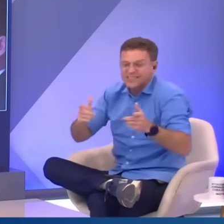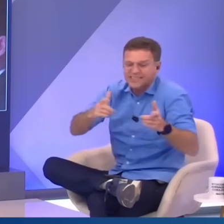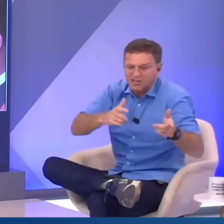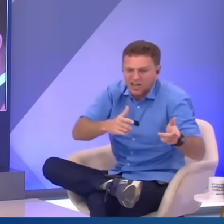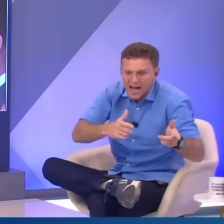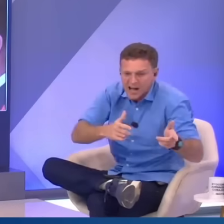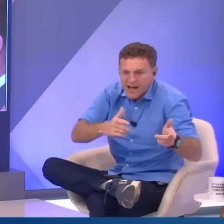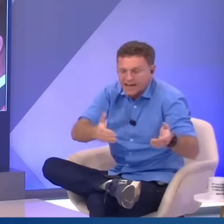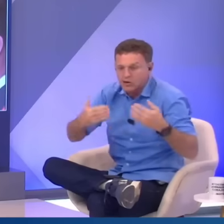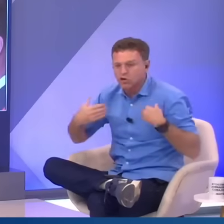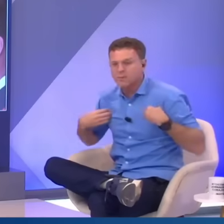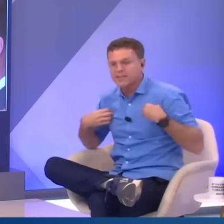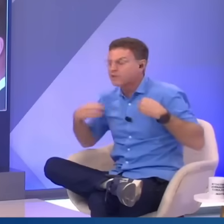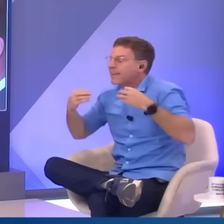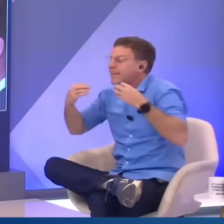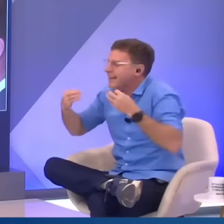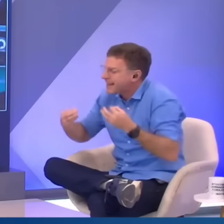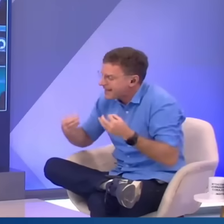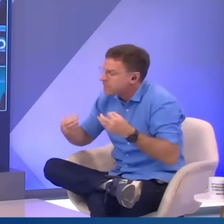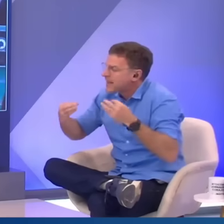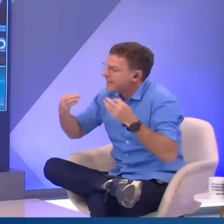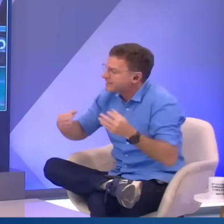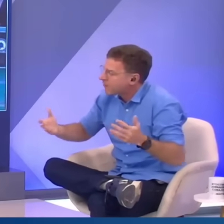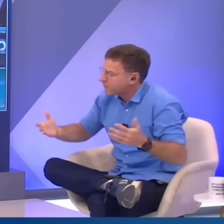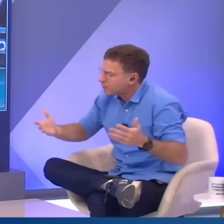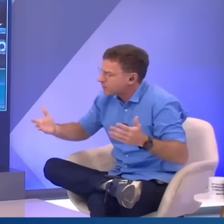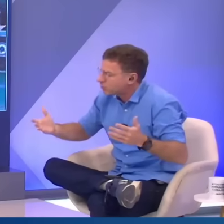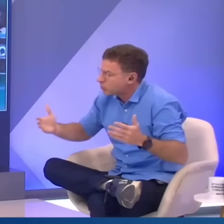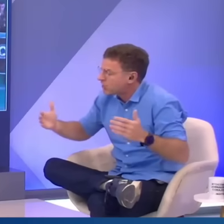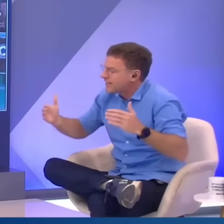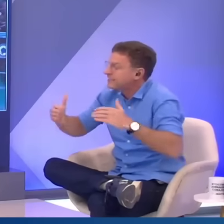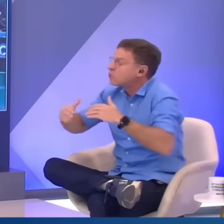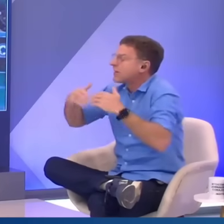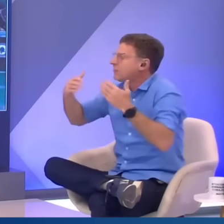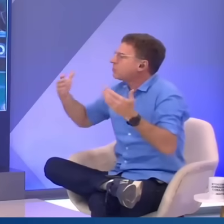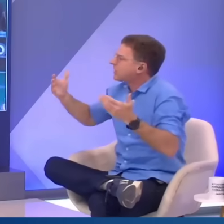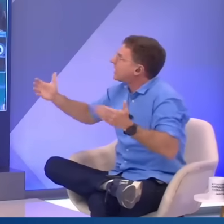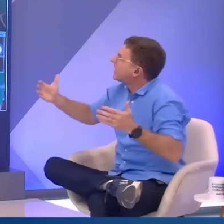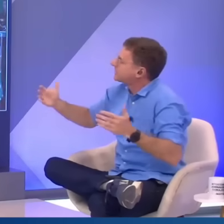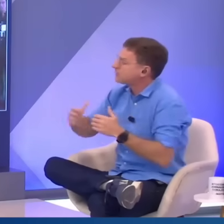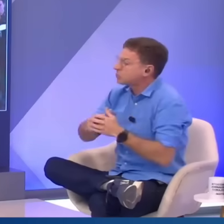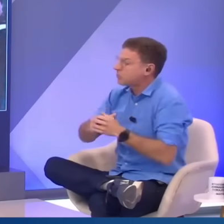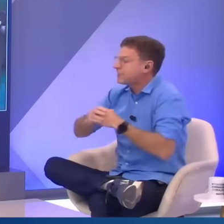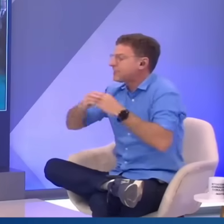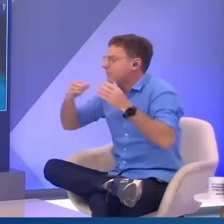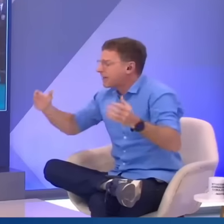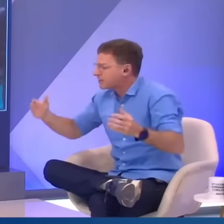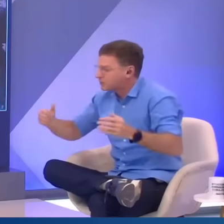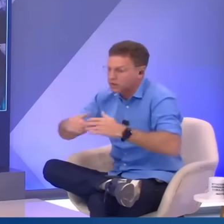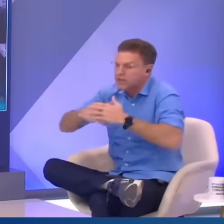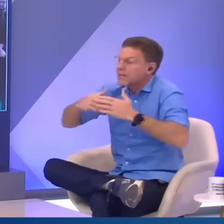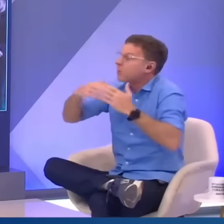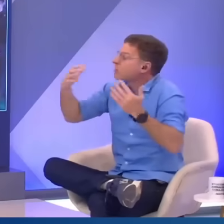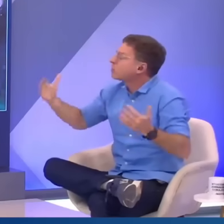para chantagear aquilo que obteve. O que que a lei reserva para essas pessoas? Isso é um crime de quê? Essas pessoas podem ser